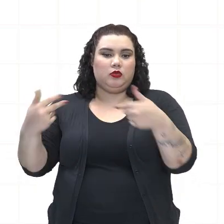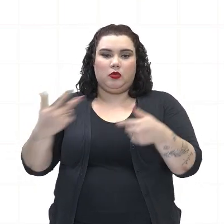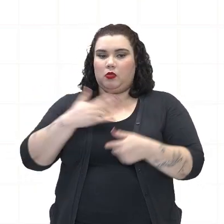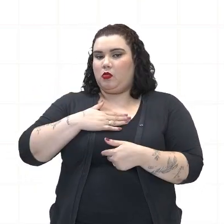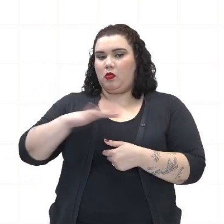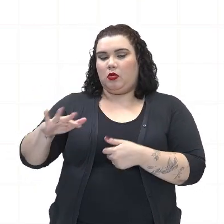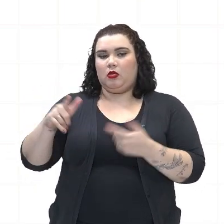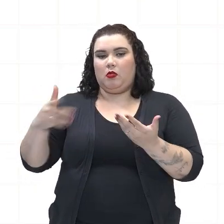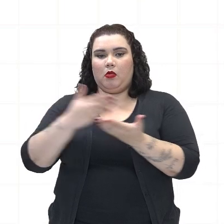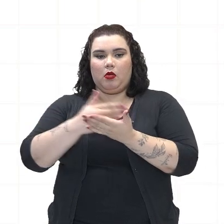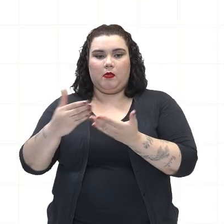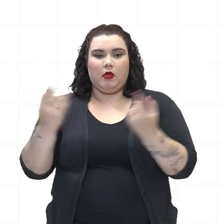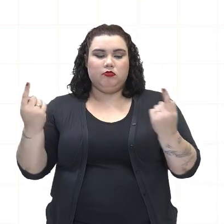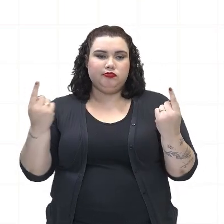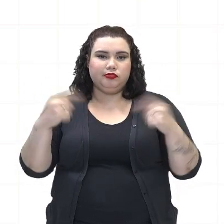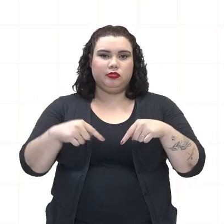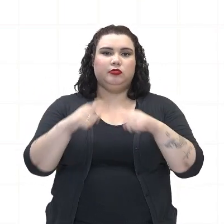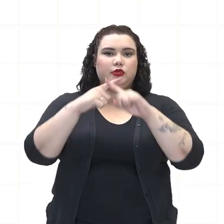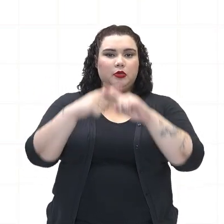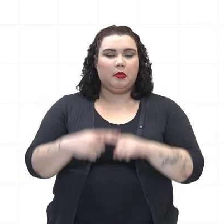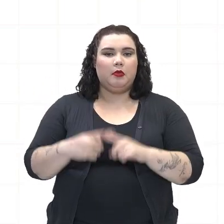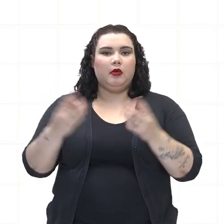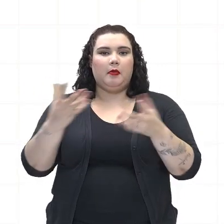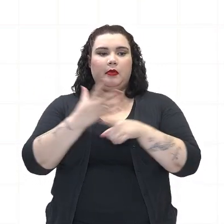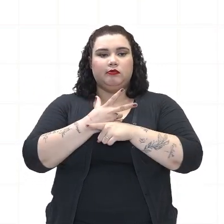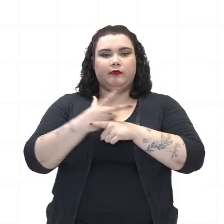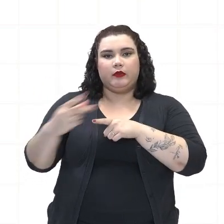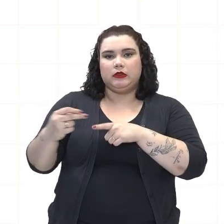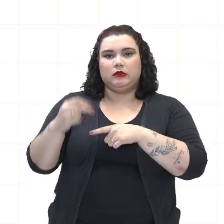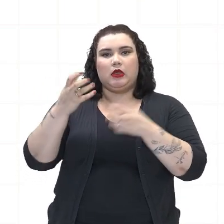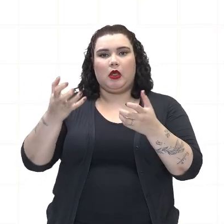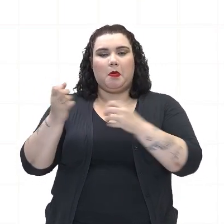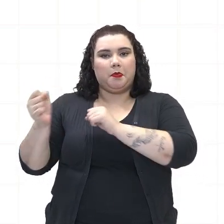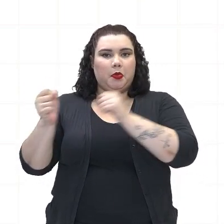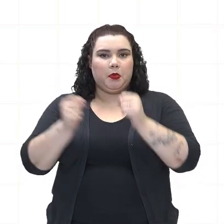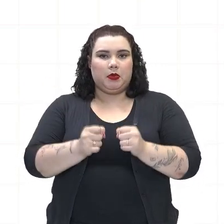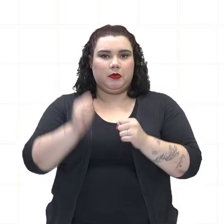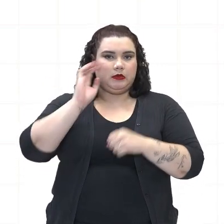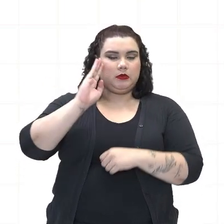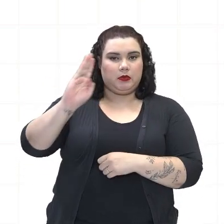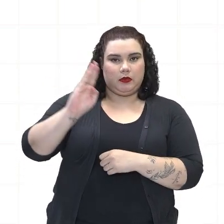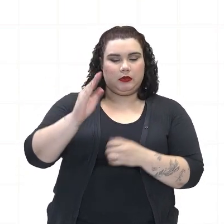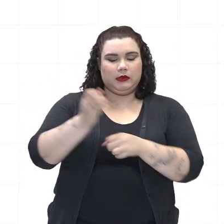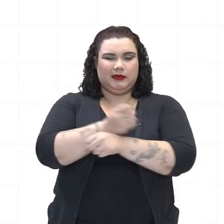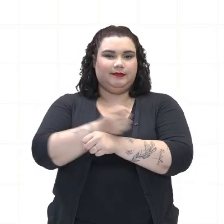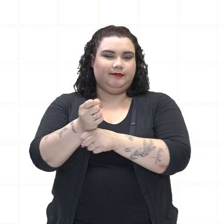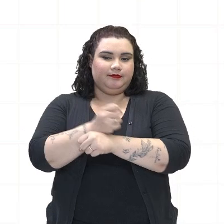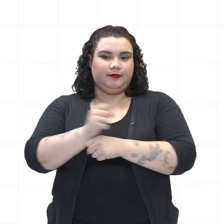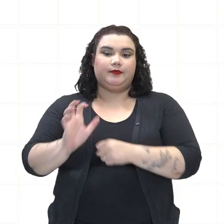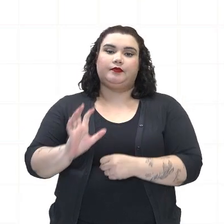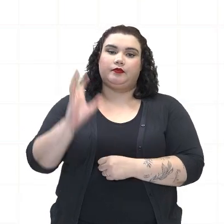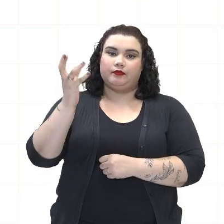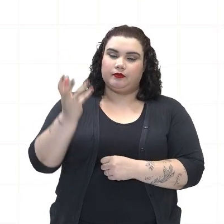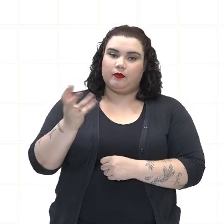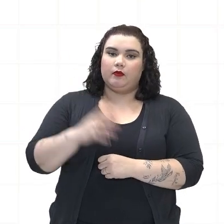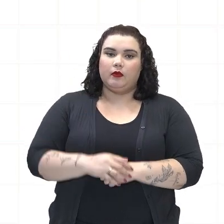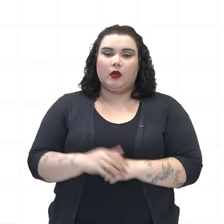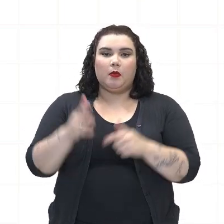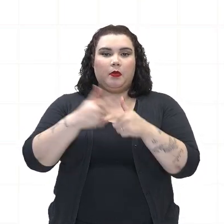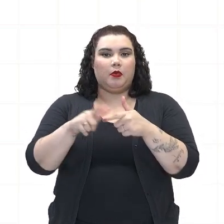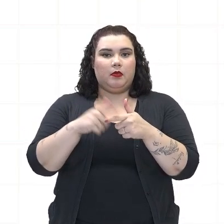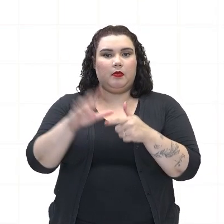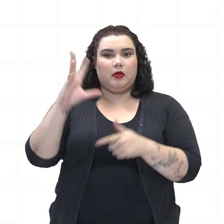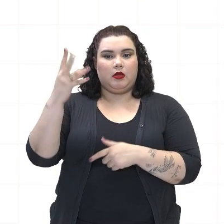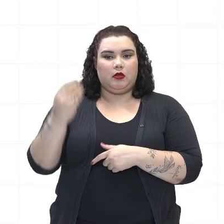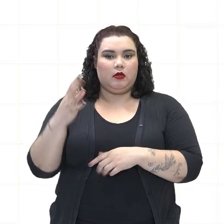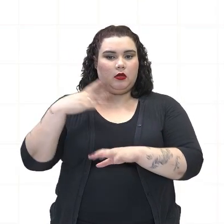prejudicando ali, acaba entrando em conflito para tomar o poder. Então, durante muito tempo aconteceu isso, né? Outro problema da África que tem até hoje